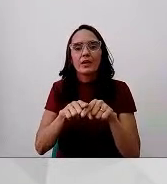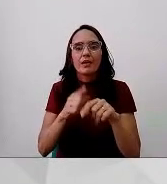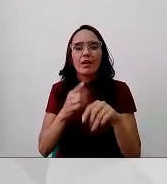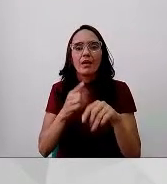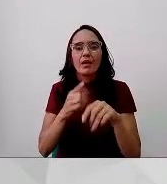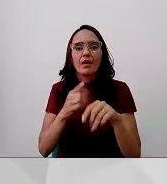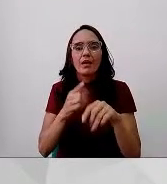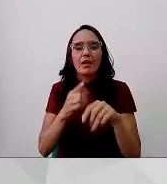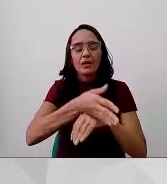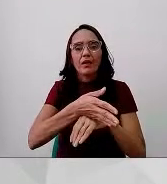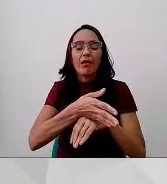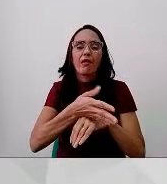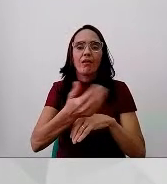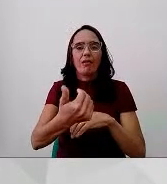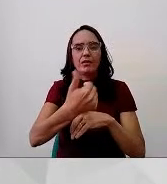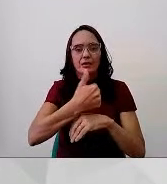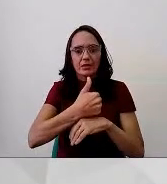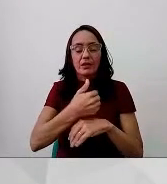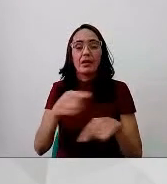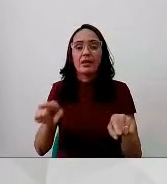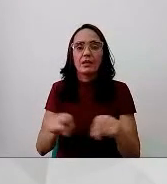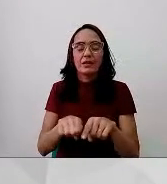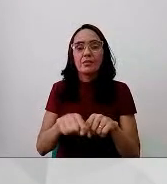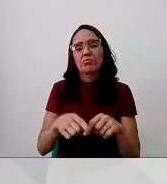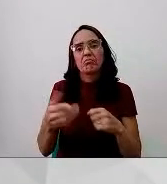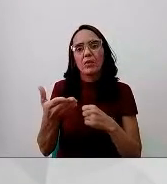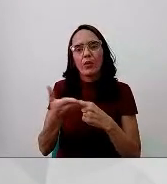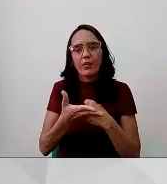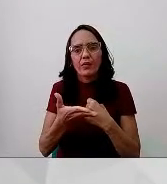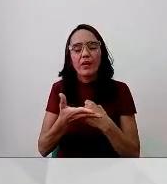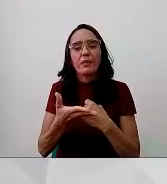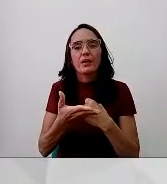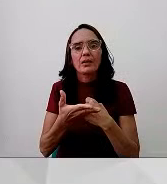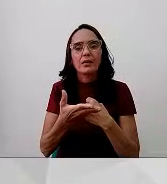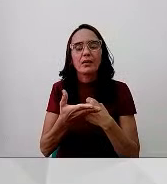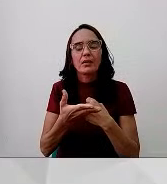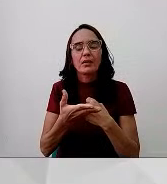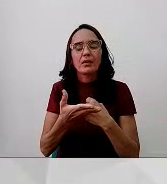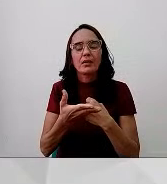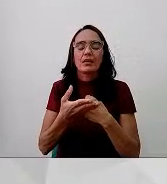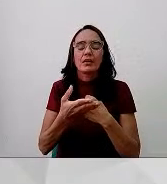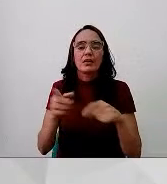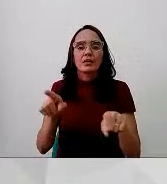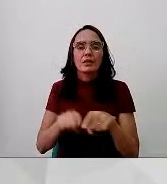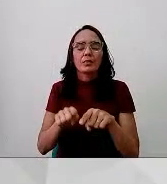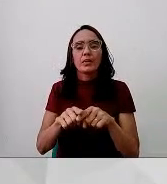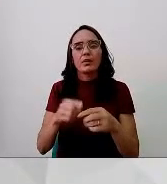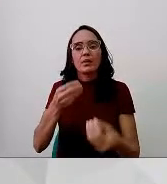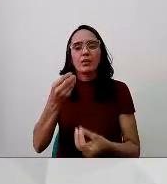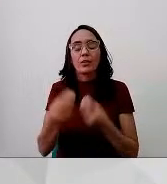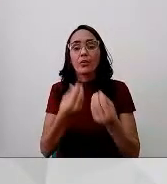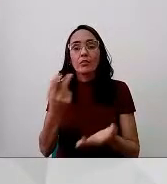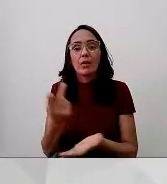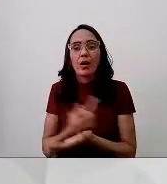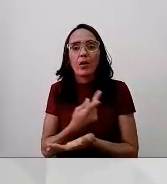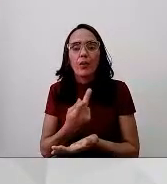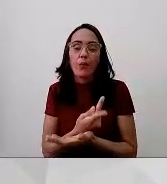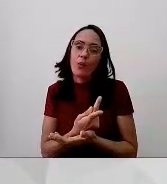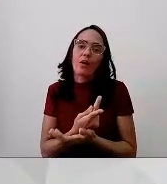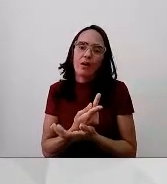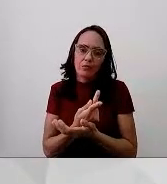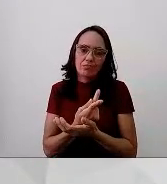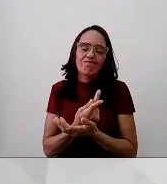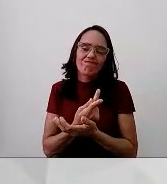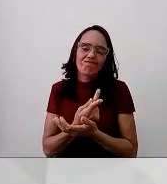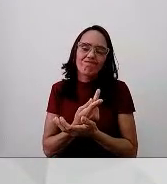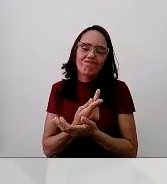as camadas intermediárias, né? E a retropropagação do erro era mede o erro aqui na saída da rede neural e pega essa medida de erro,